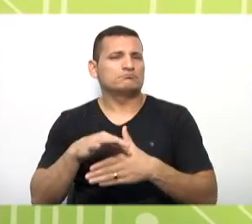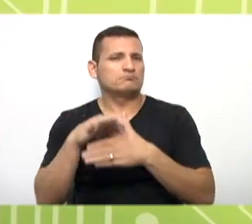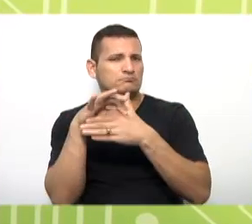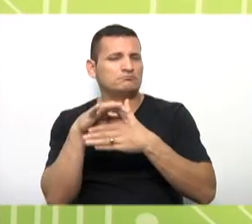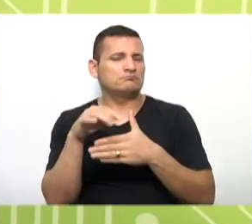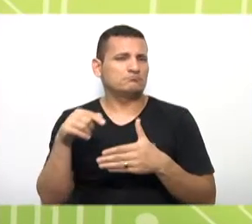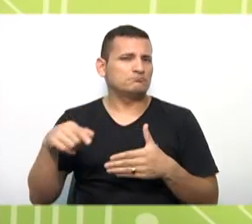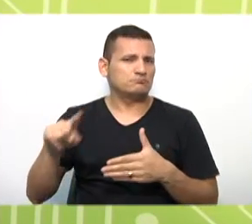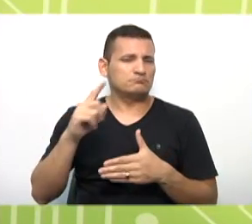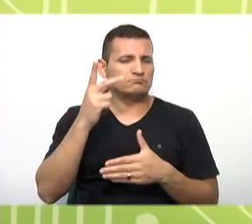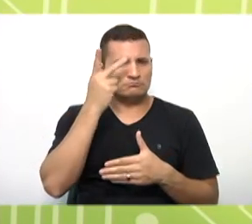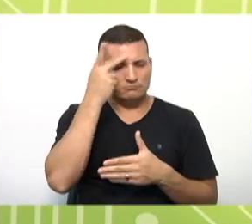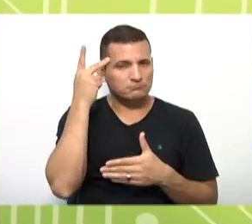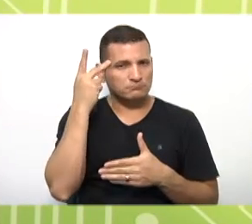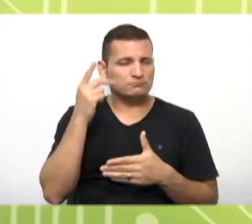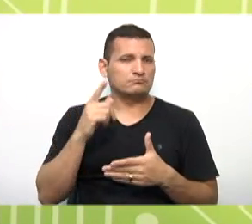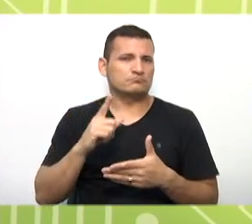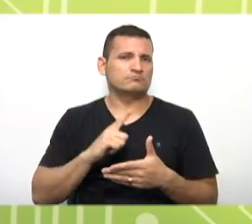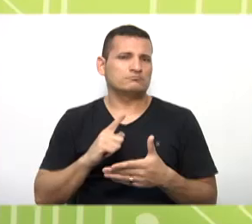essa